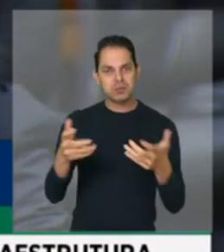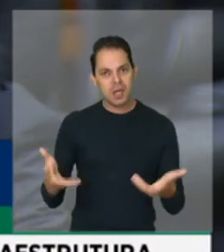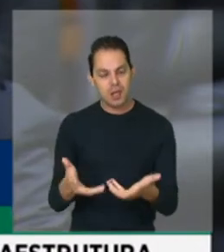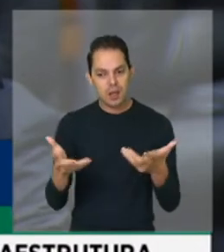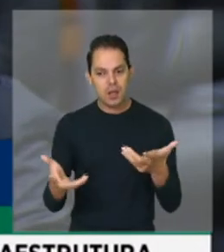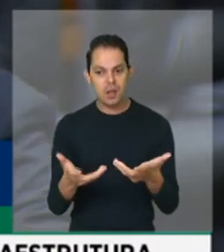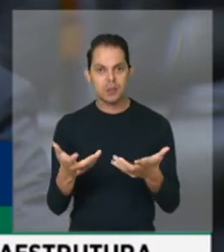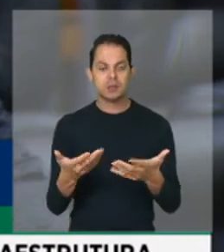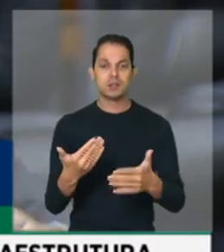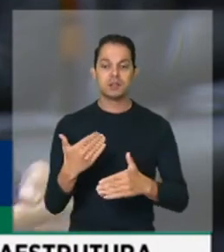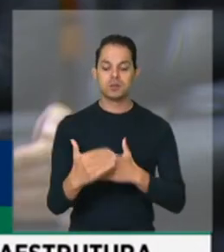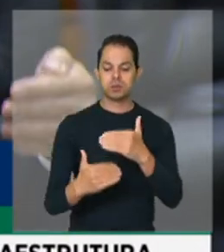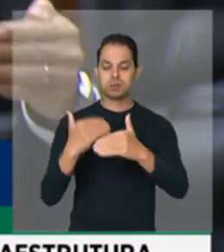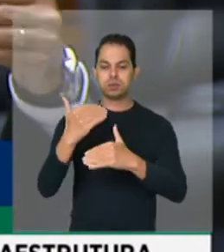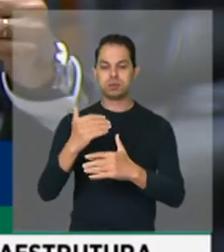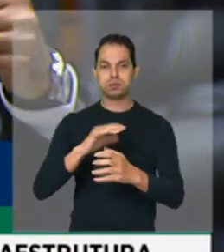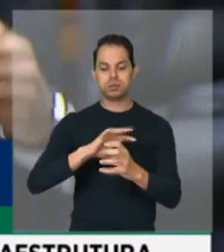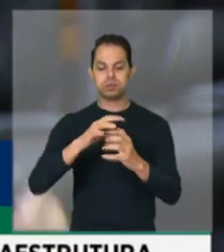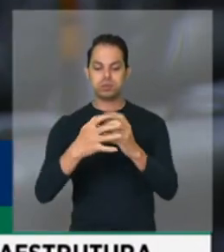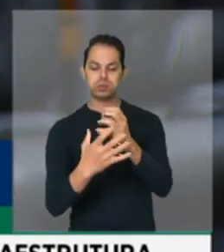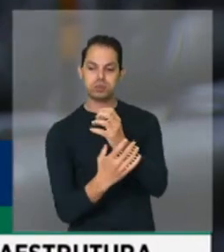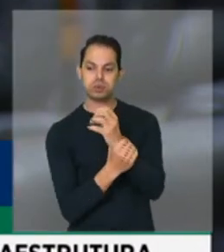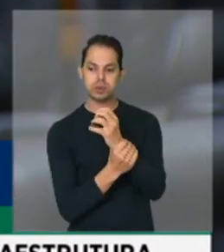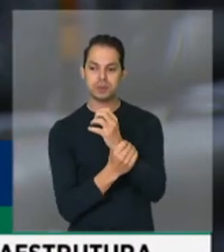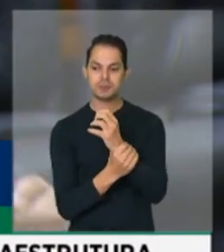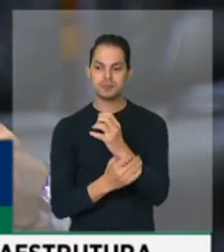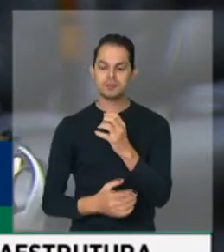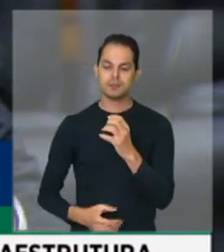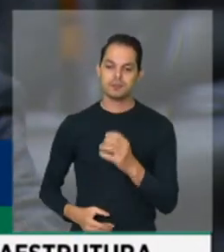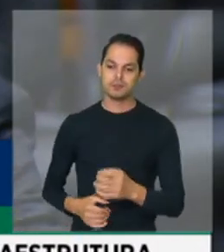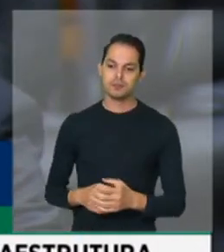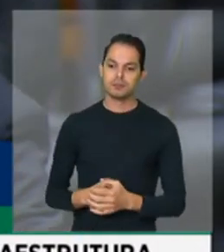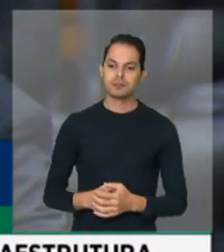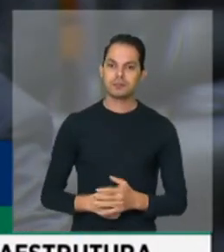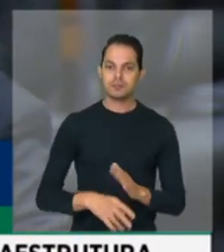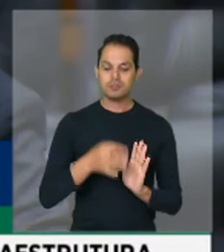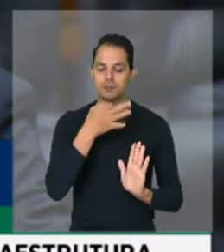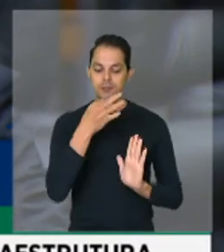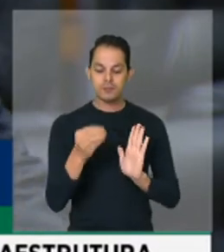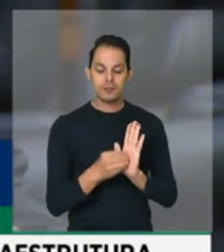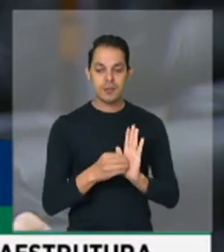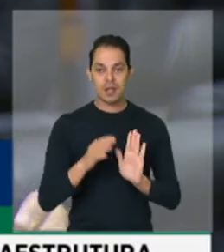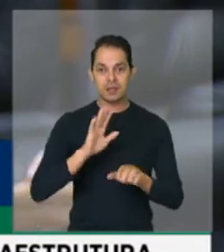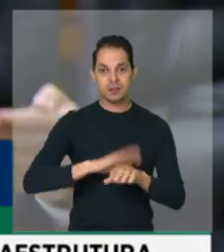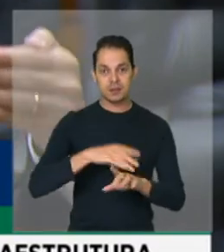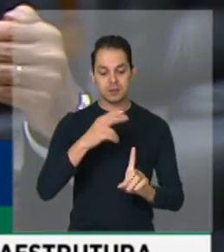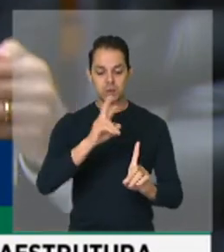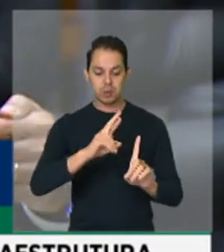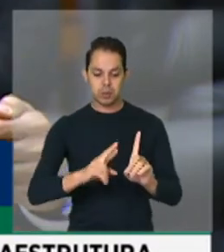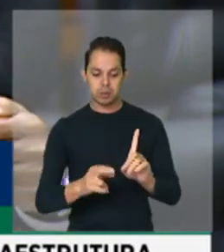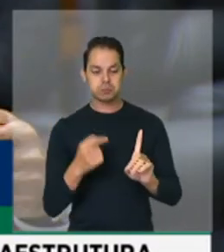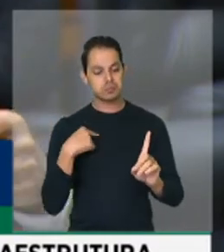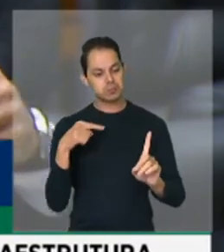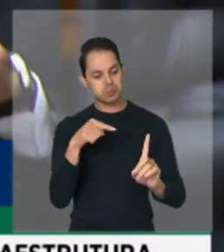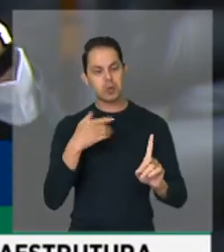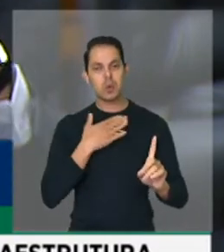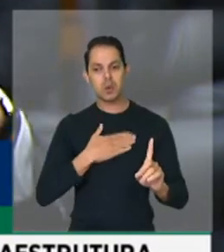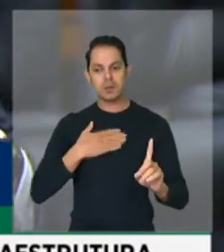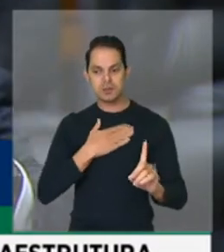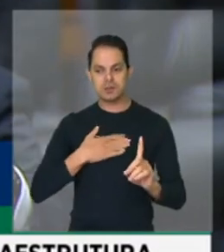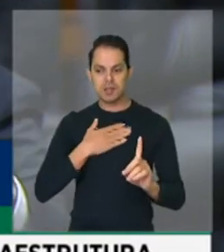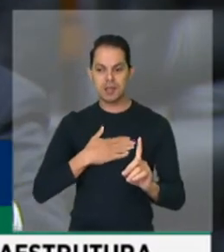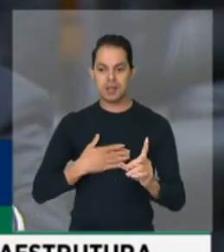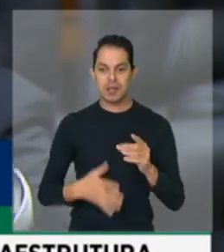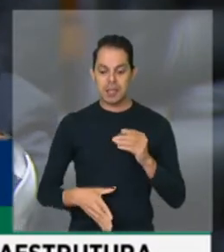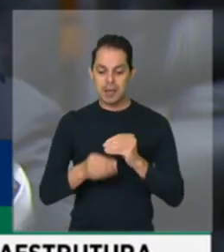desenvolvimento sustentável. Sinto-me contemplado pelo parecer do relator, que, embora não tenha podido acatar as